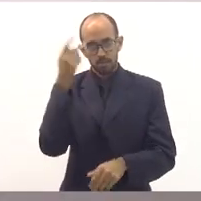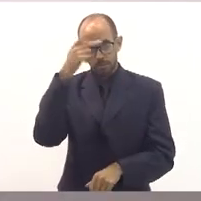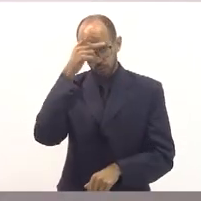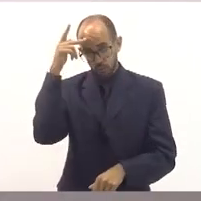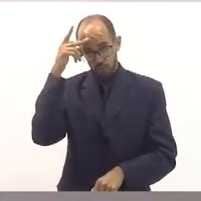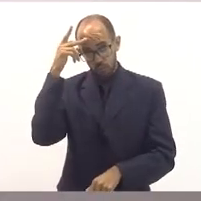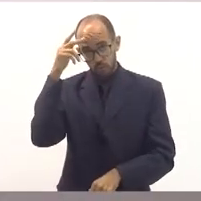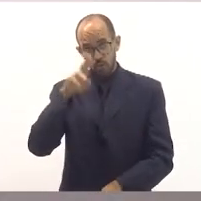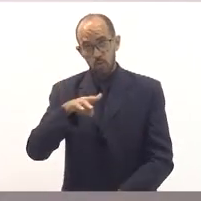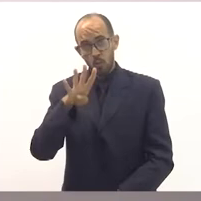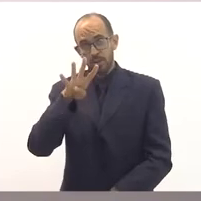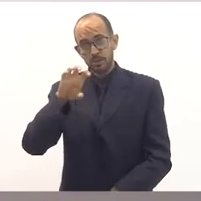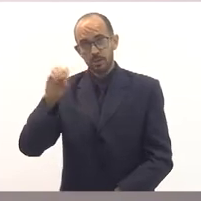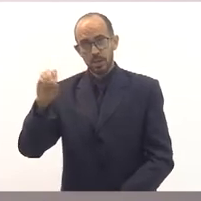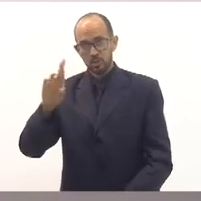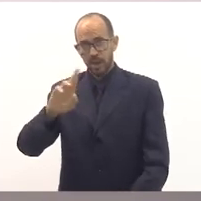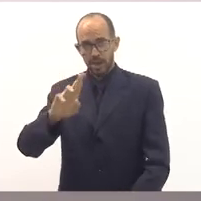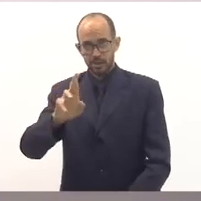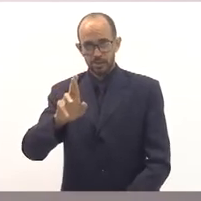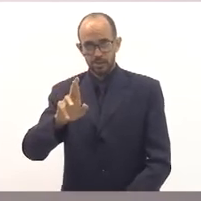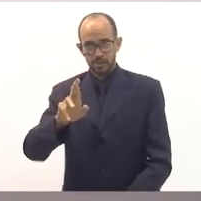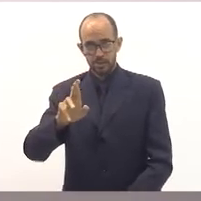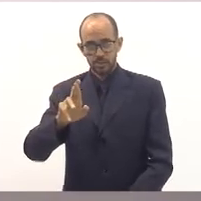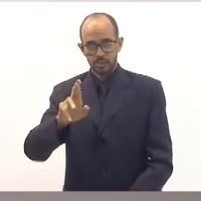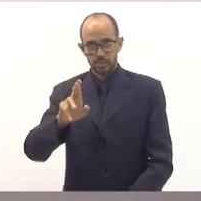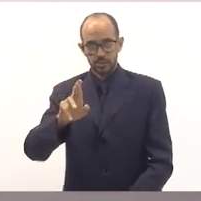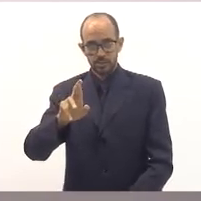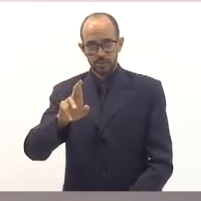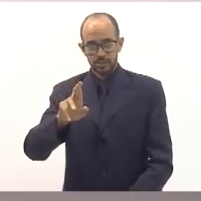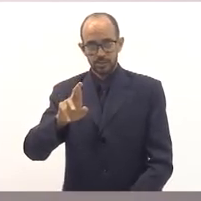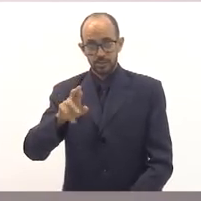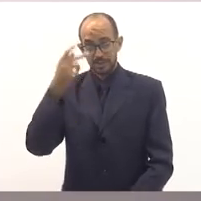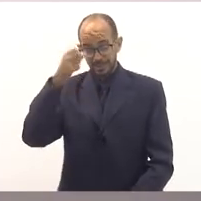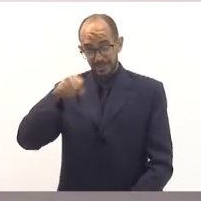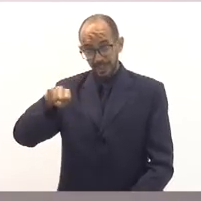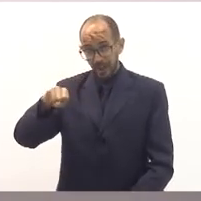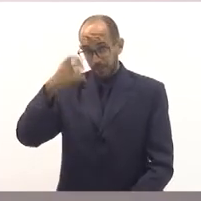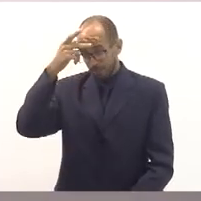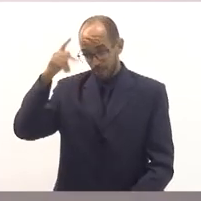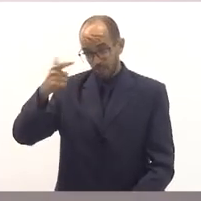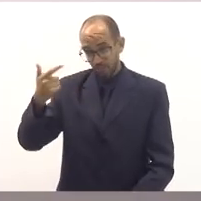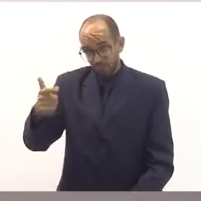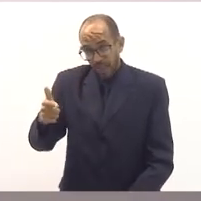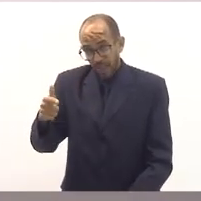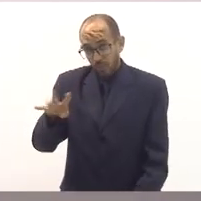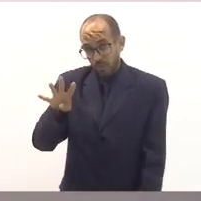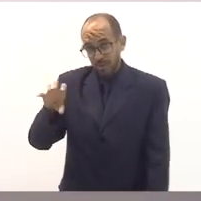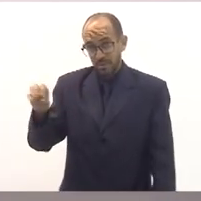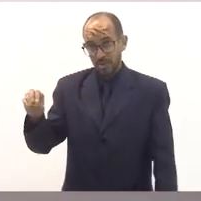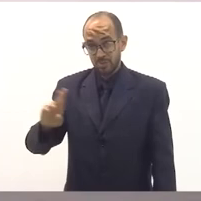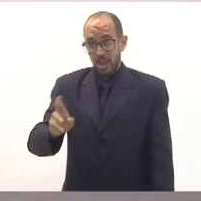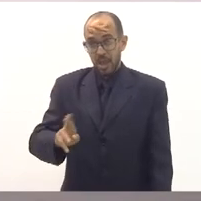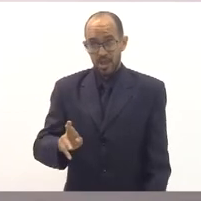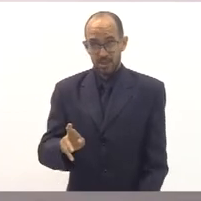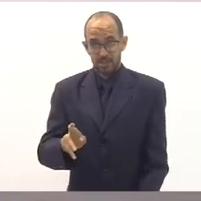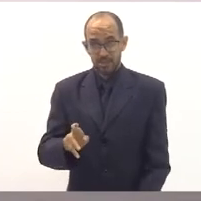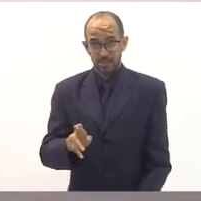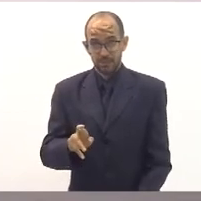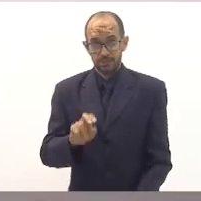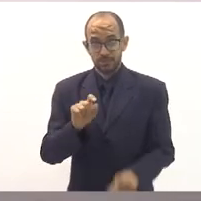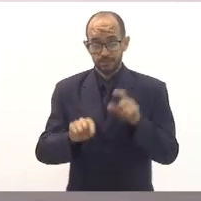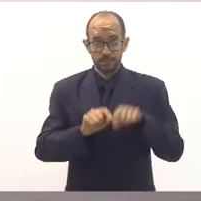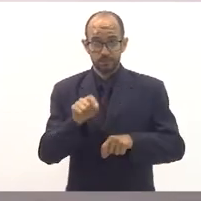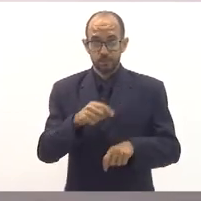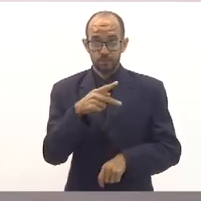400reais e aquele que não tivesse 400reais o pld como dizer